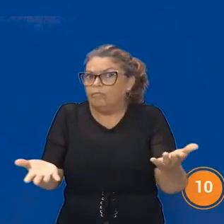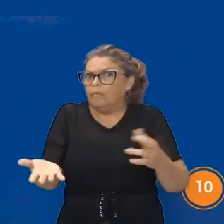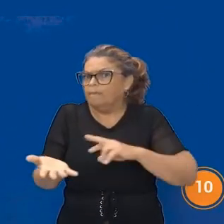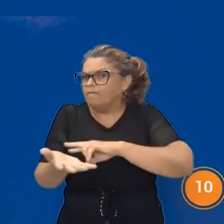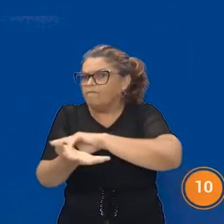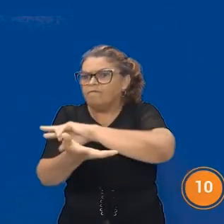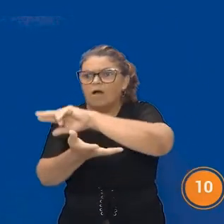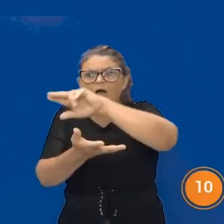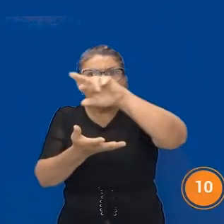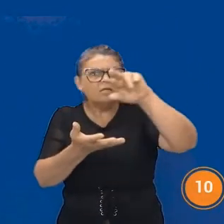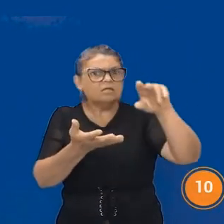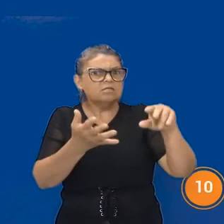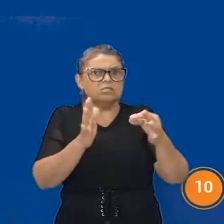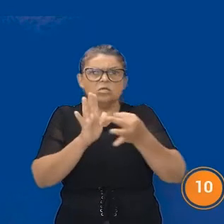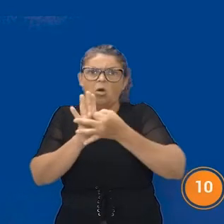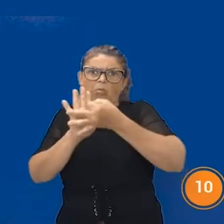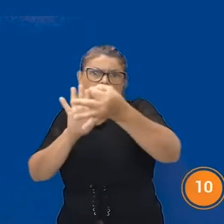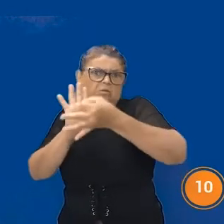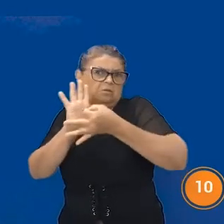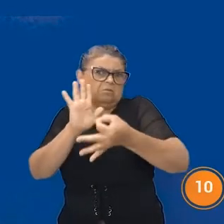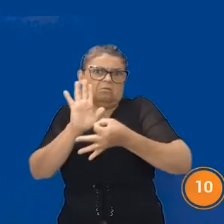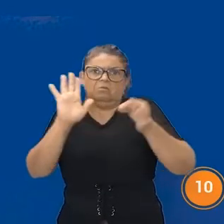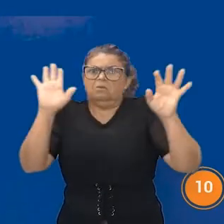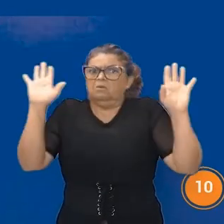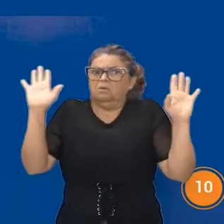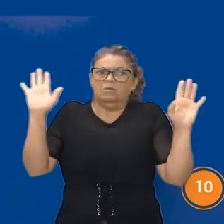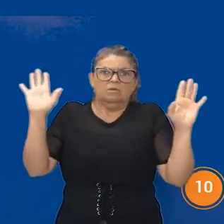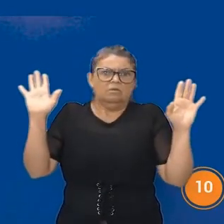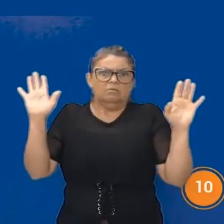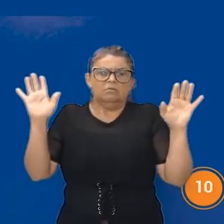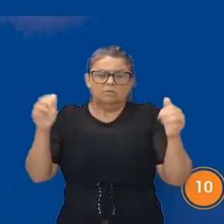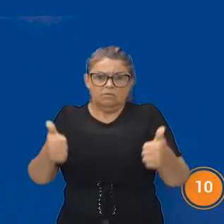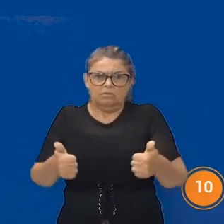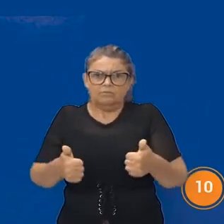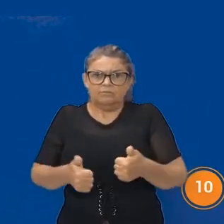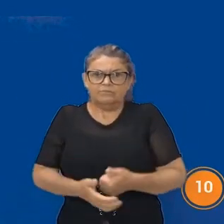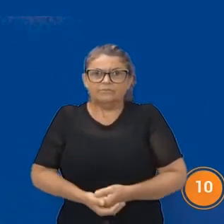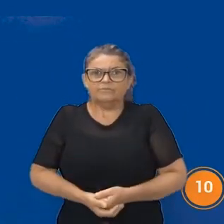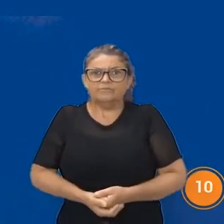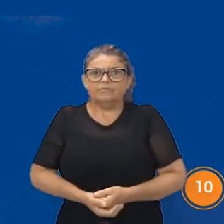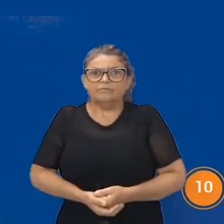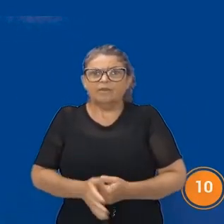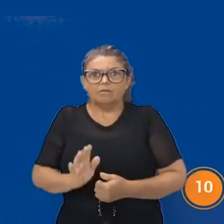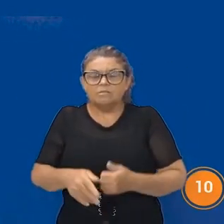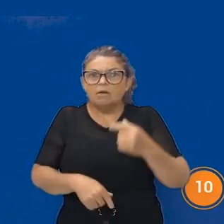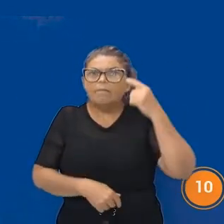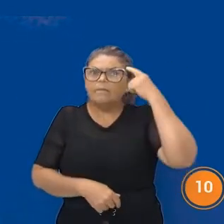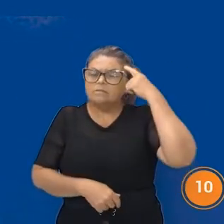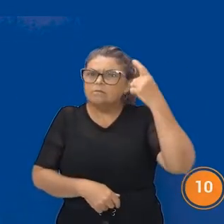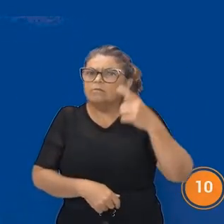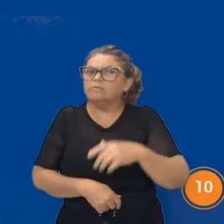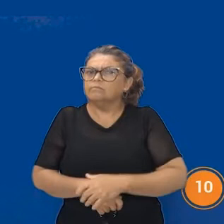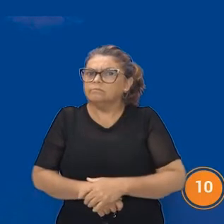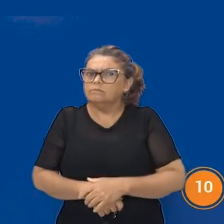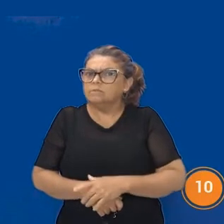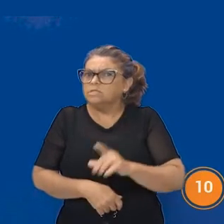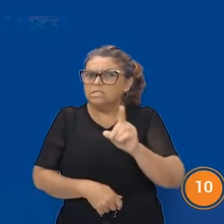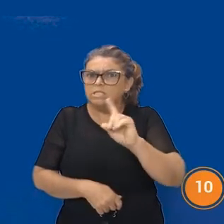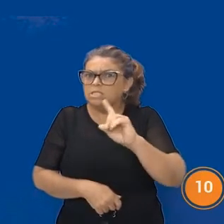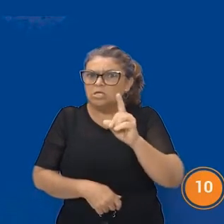várias visões para que o homem não fosse para o oceano. Já pensou se eles não tivessem ido naquele